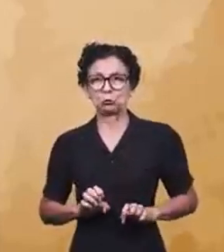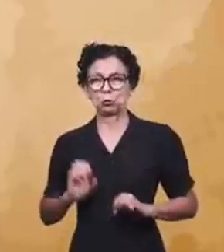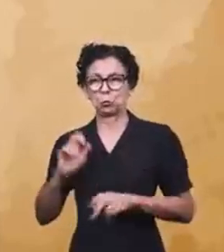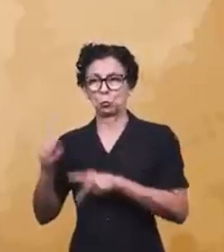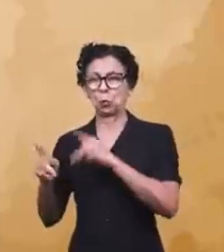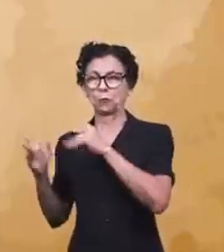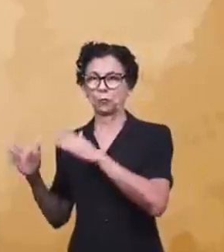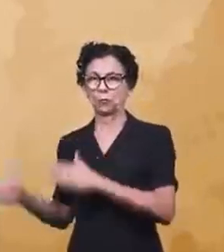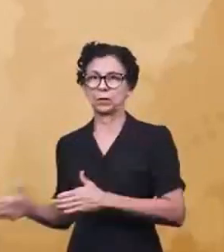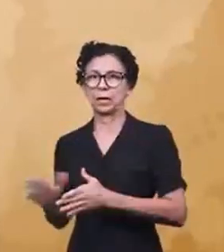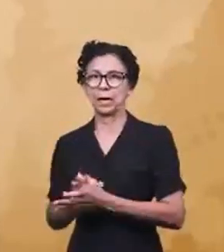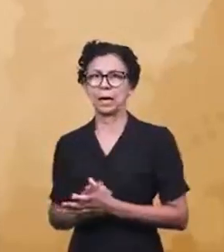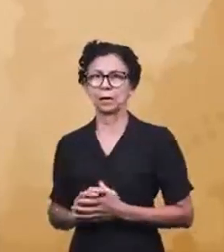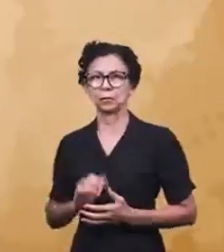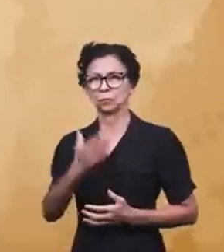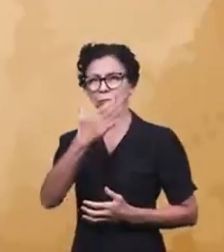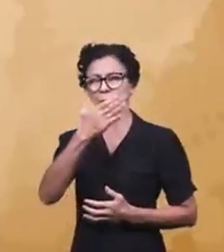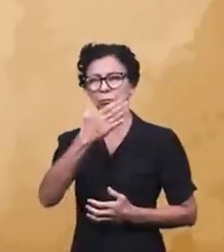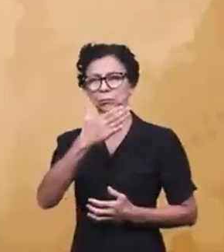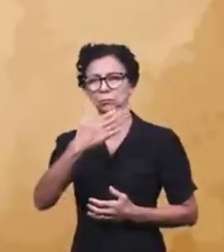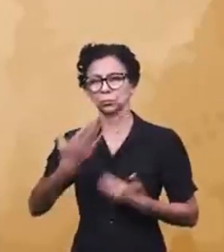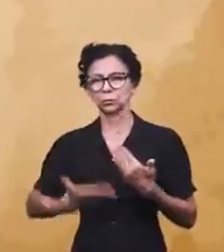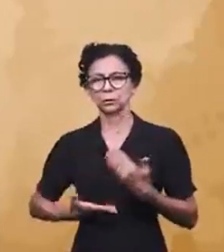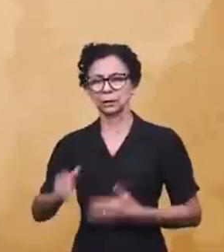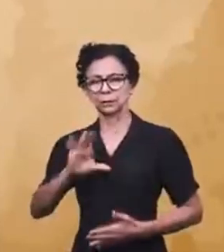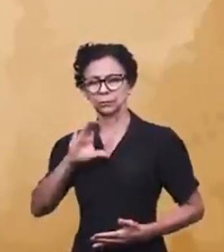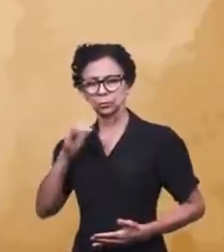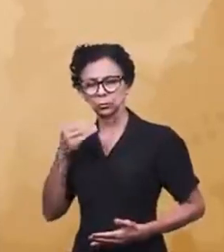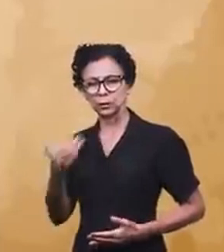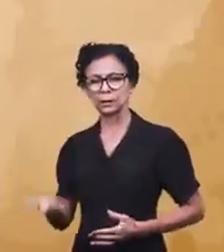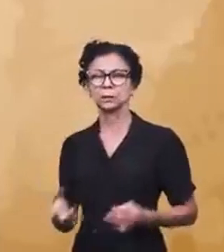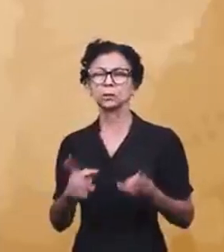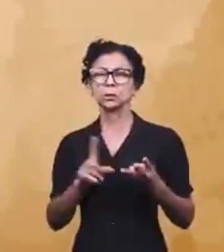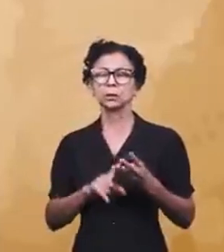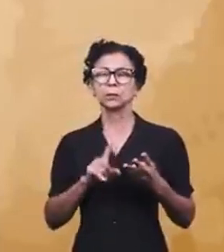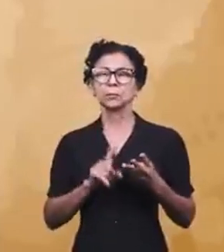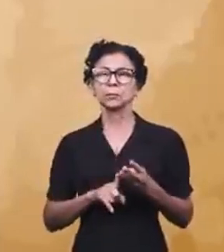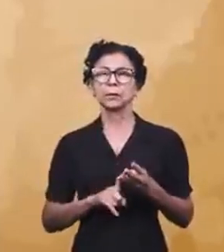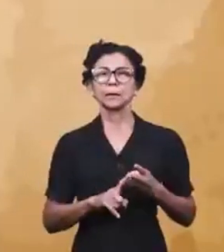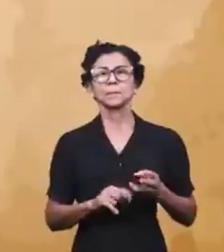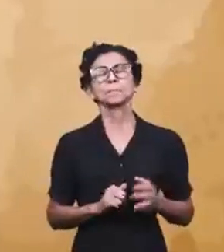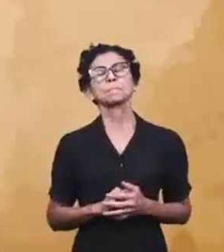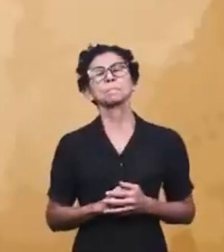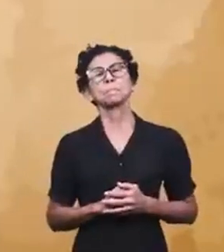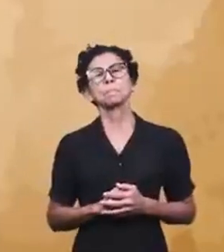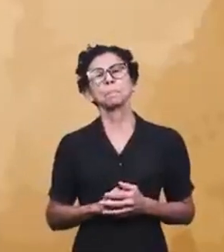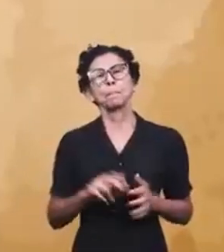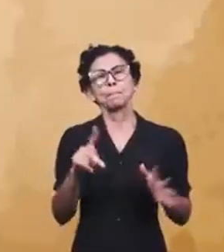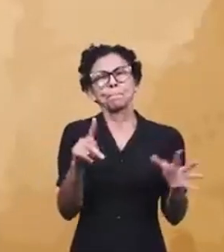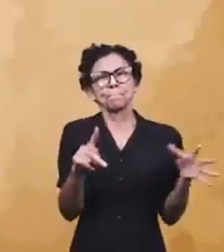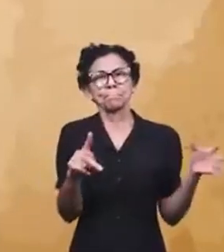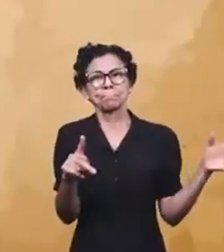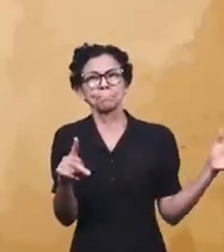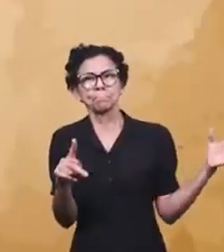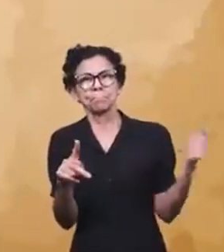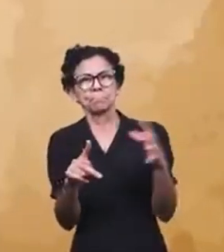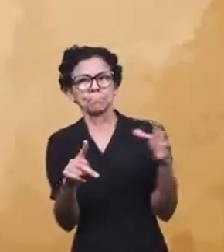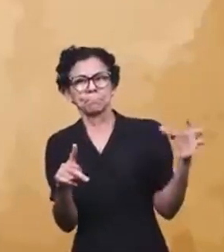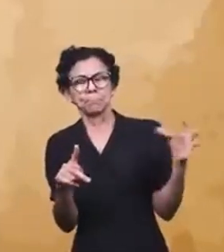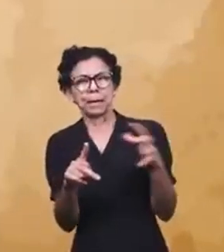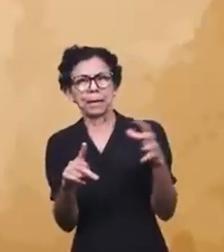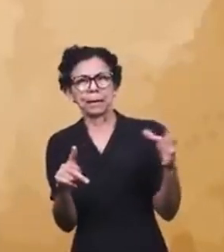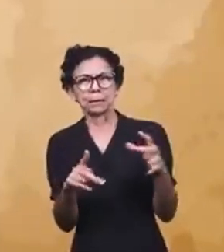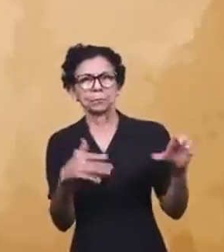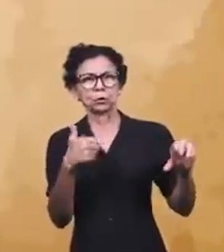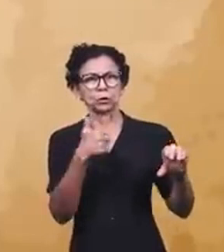A terceira carta, o período profético de Pérgamo, a Igreja Imperial, o cristianismo como religião